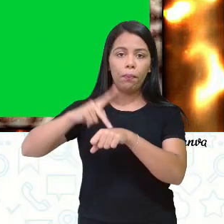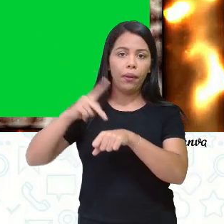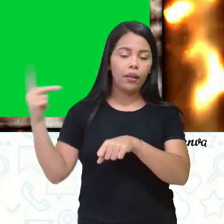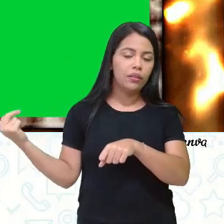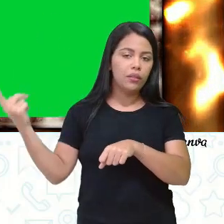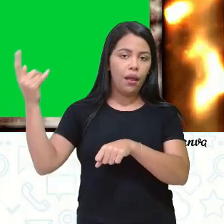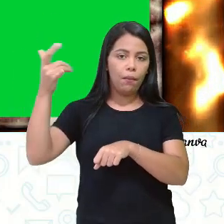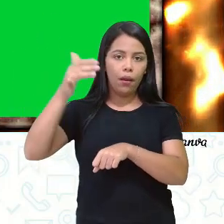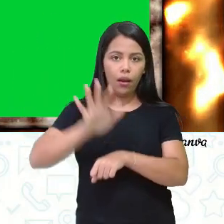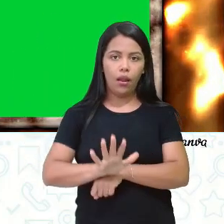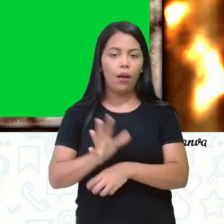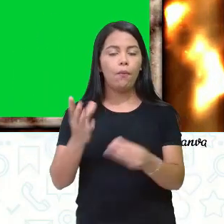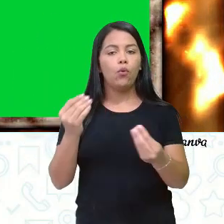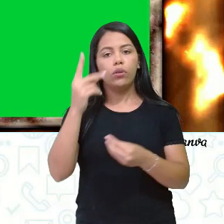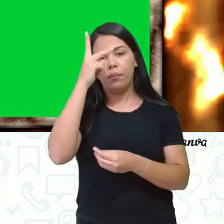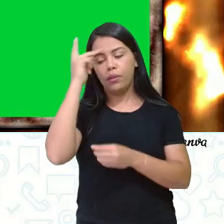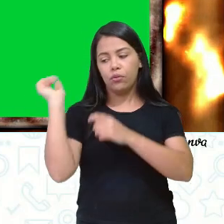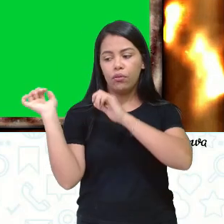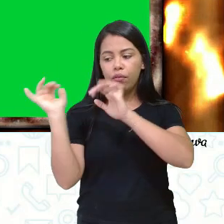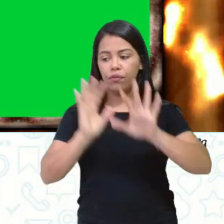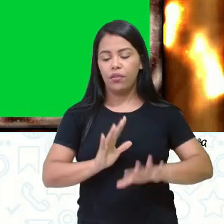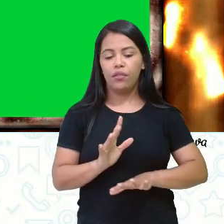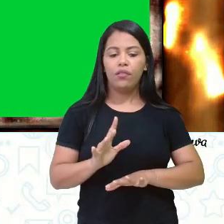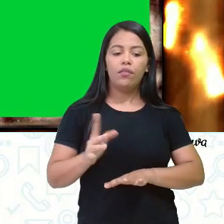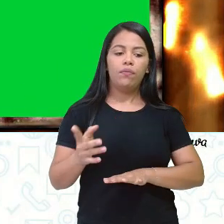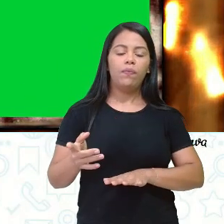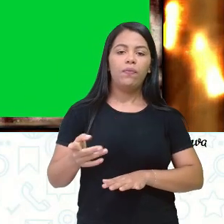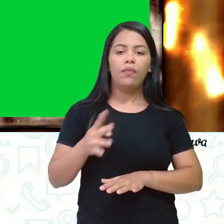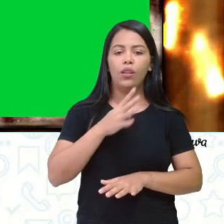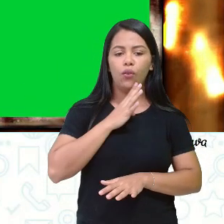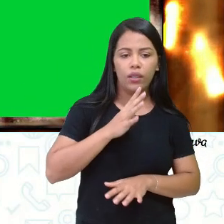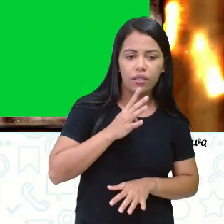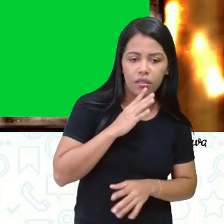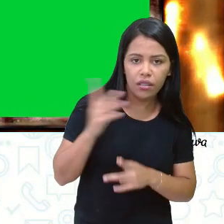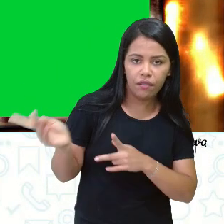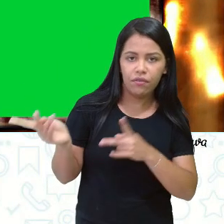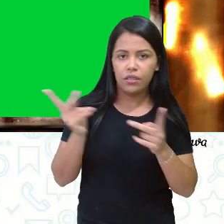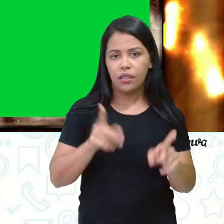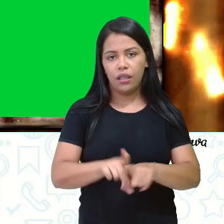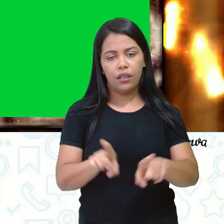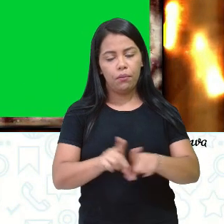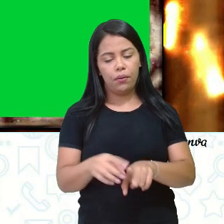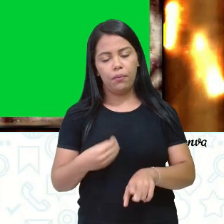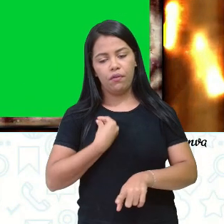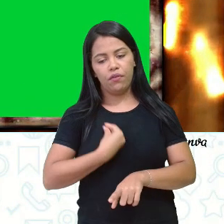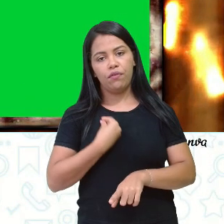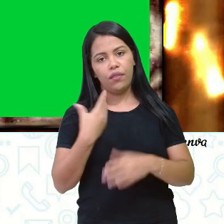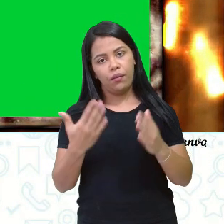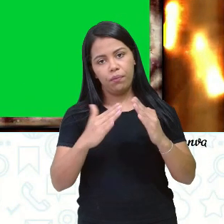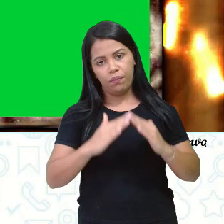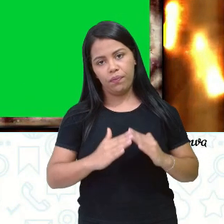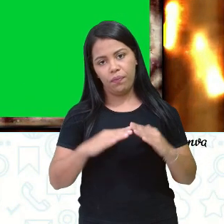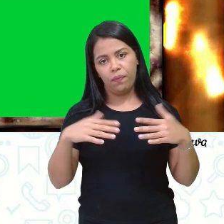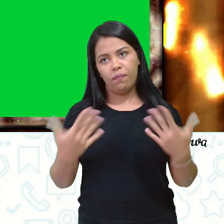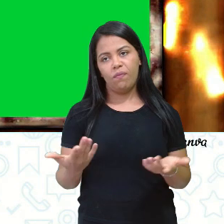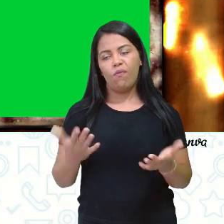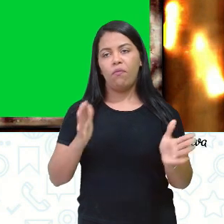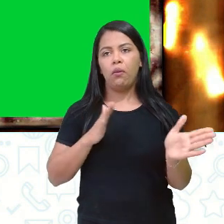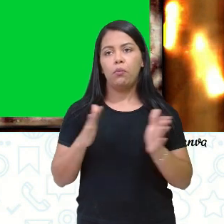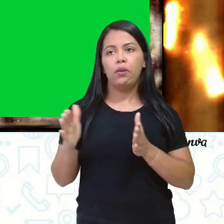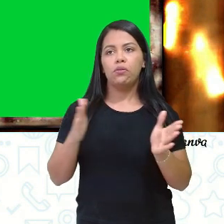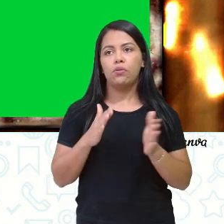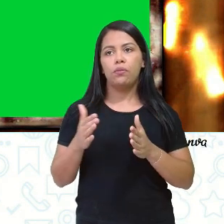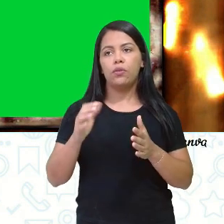vai lá para visitar o Catar, né? E também para morar lá, principalmente. Cerca de 80% da população é de